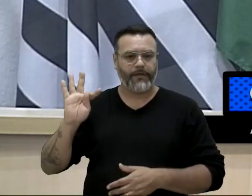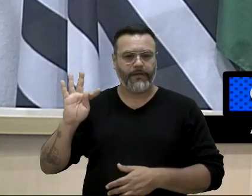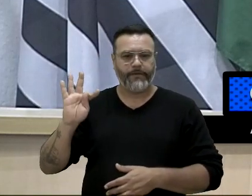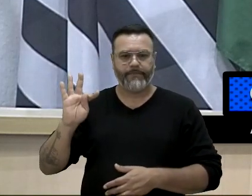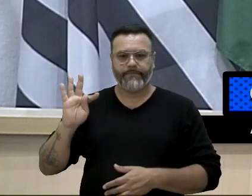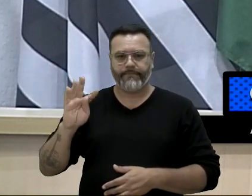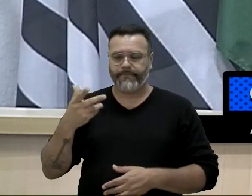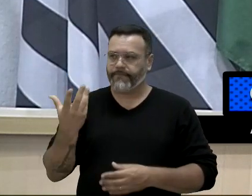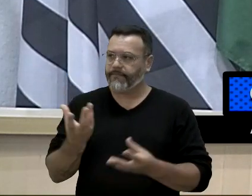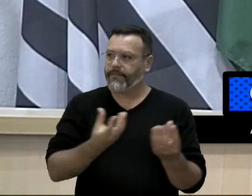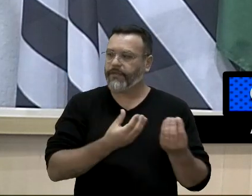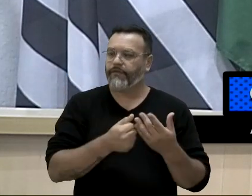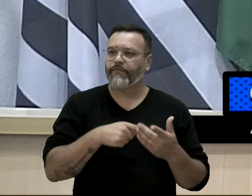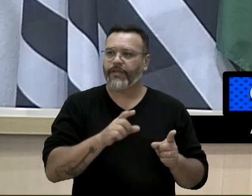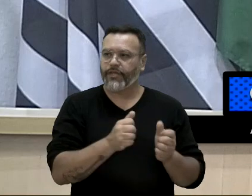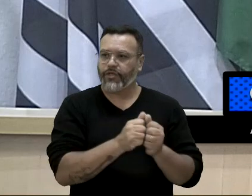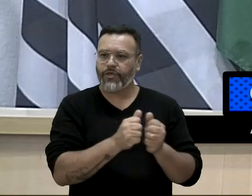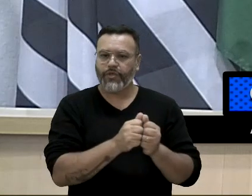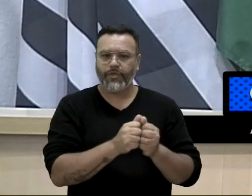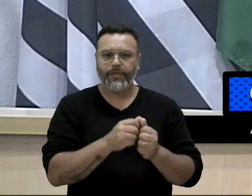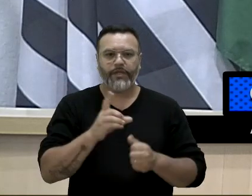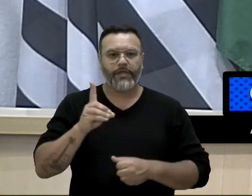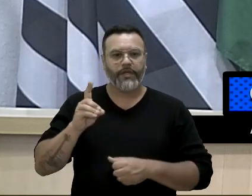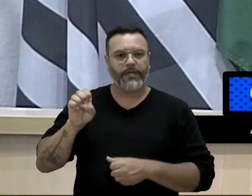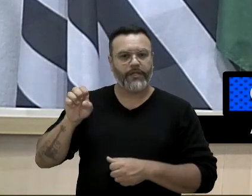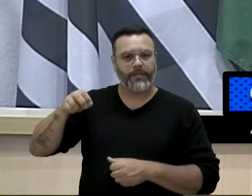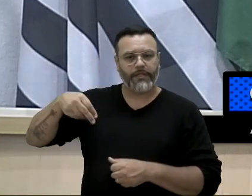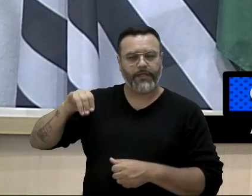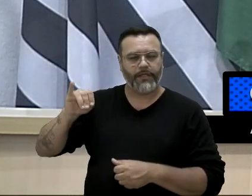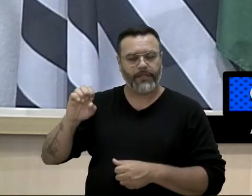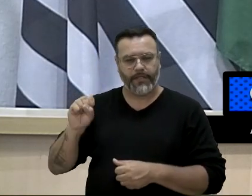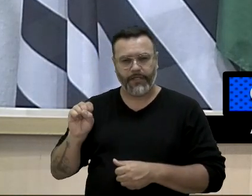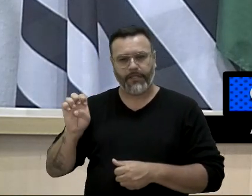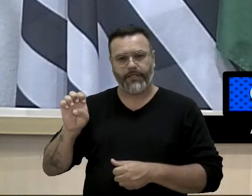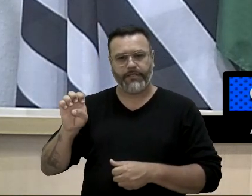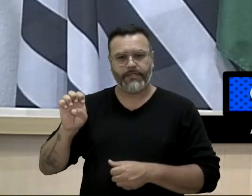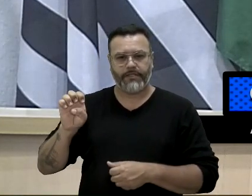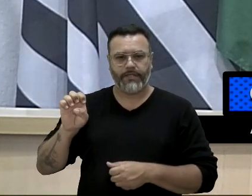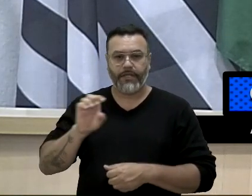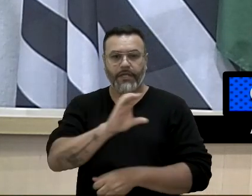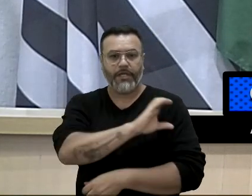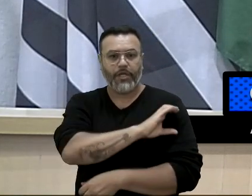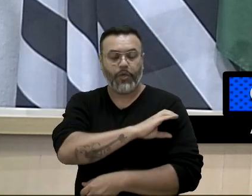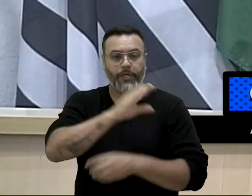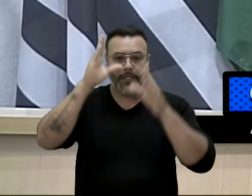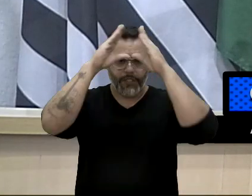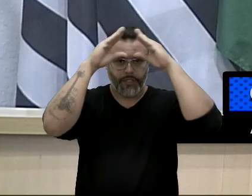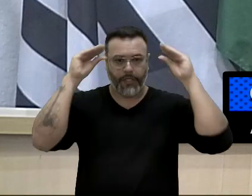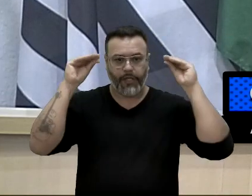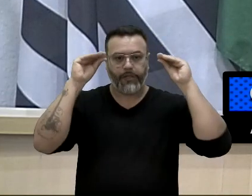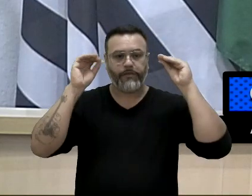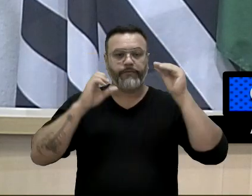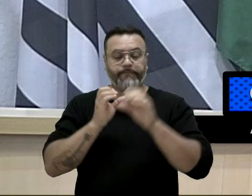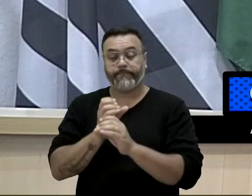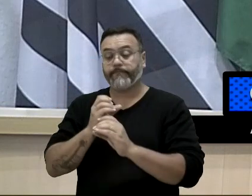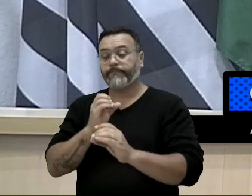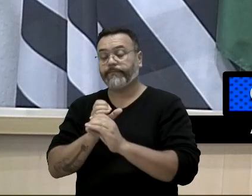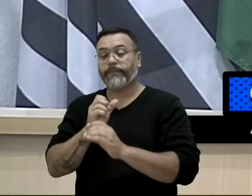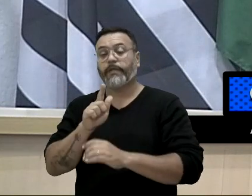Quem veio, né, junto comigo foi a Denise, que é coordenadora nossa da enfermagem do ambulatório da